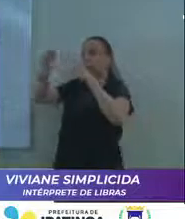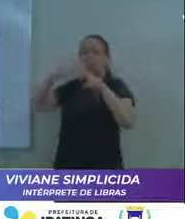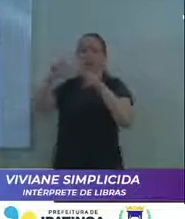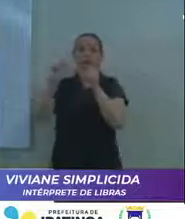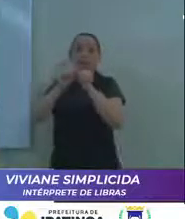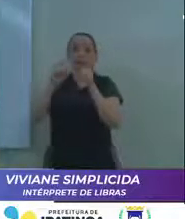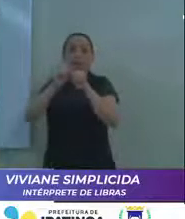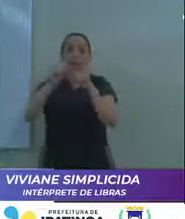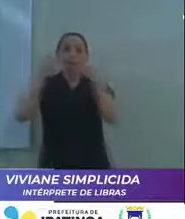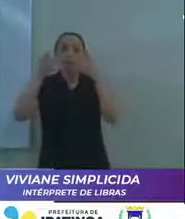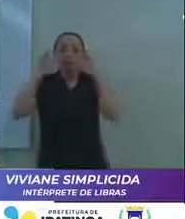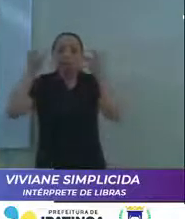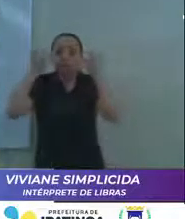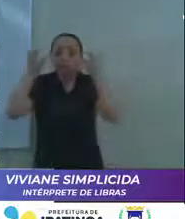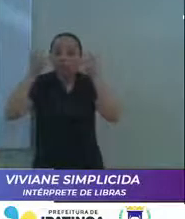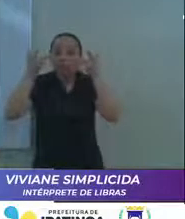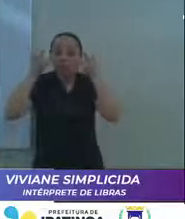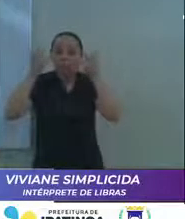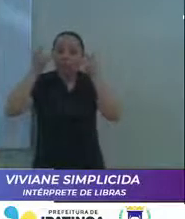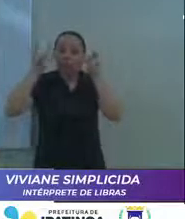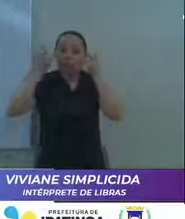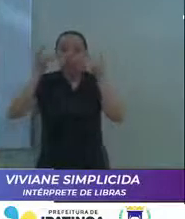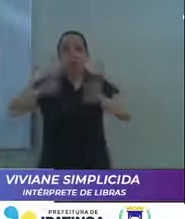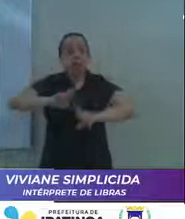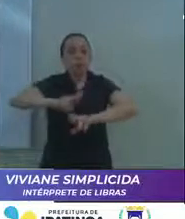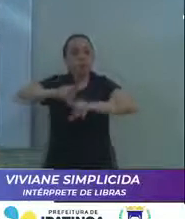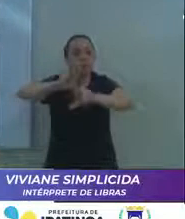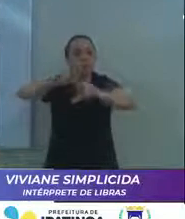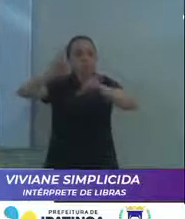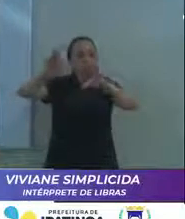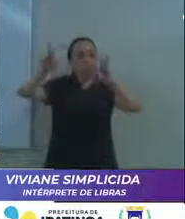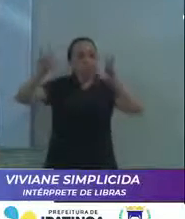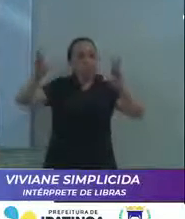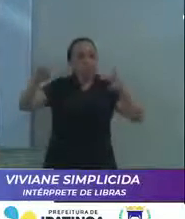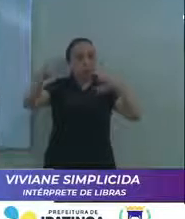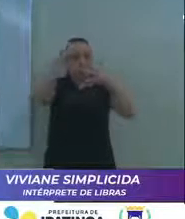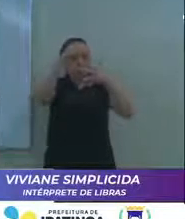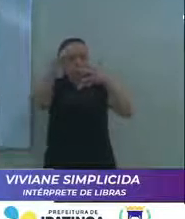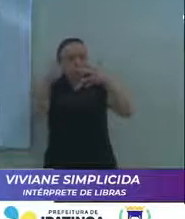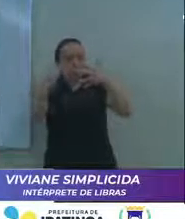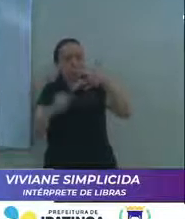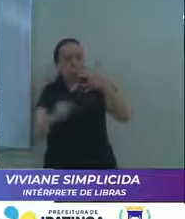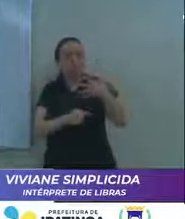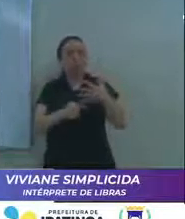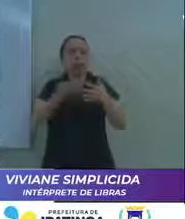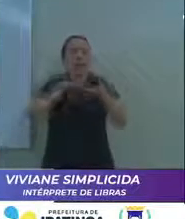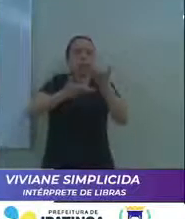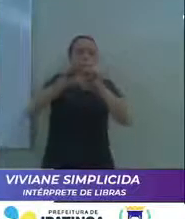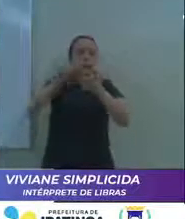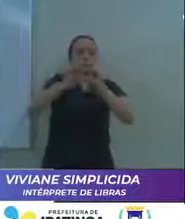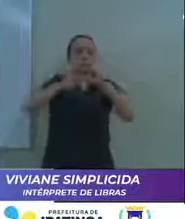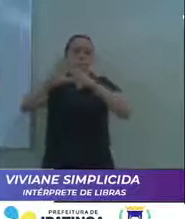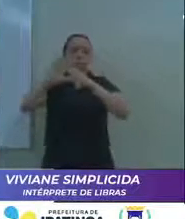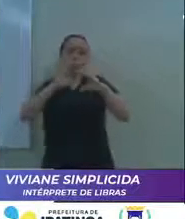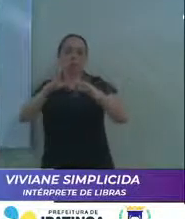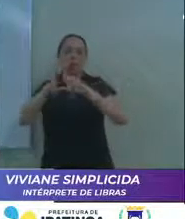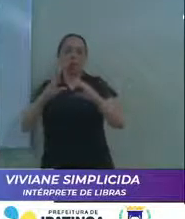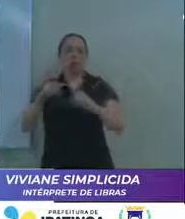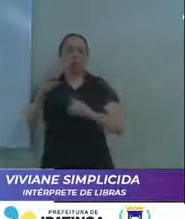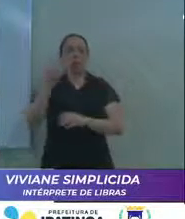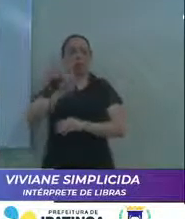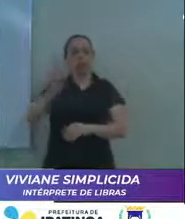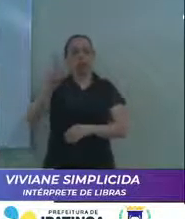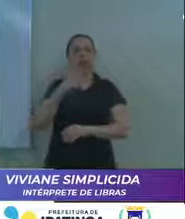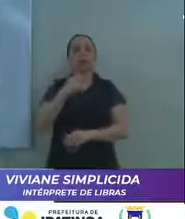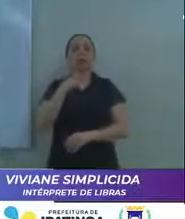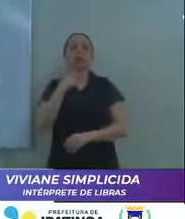de fazer várias situações, né? De se comunicar, que a gente precisa da nossa voz. A gente precisa